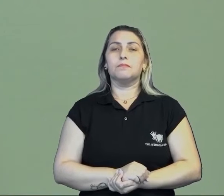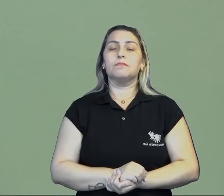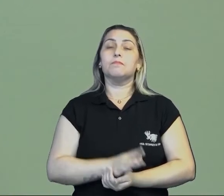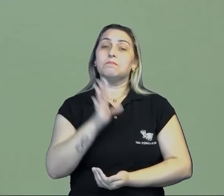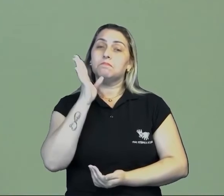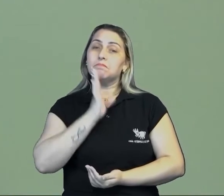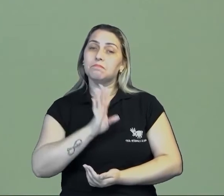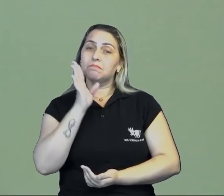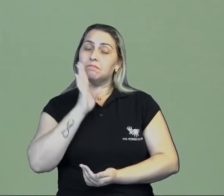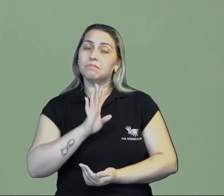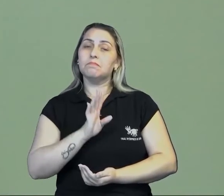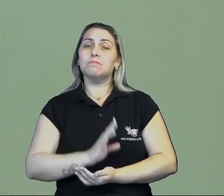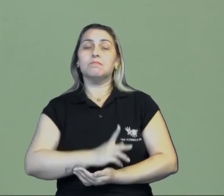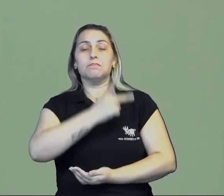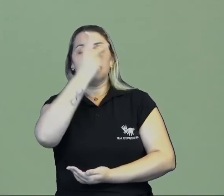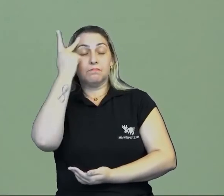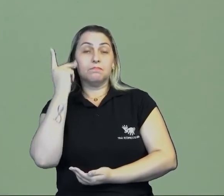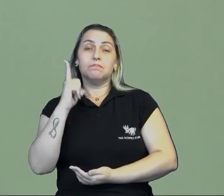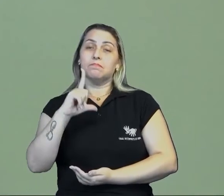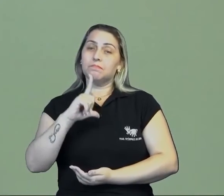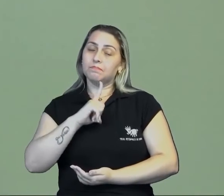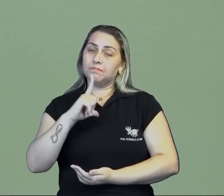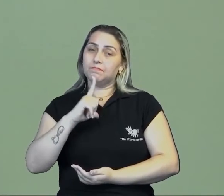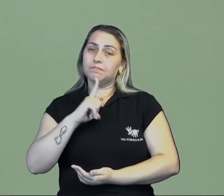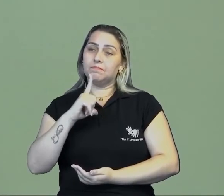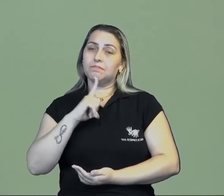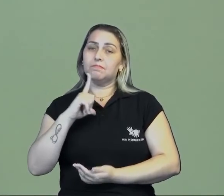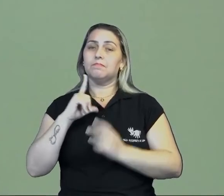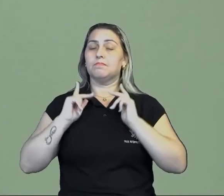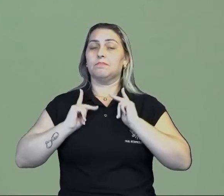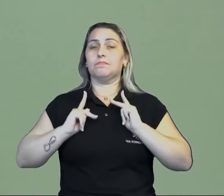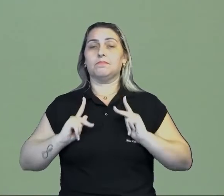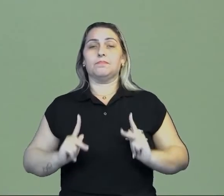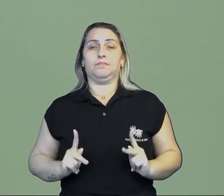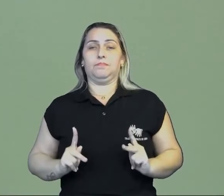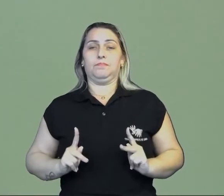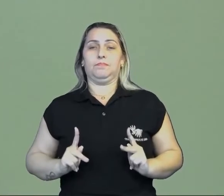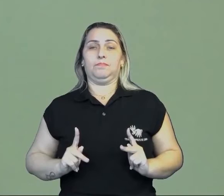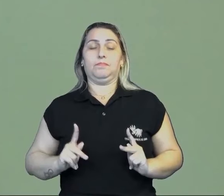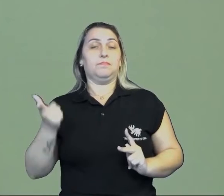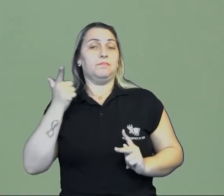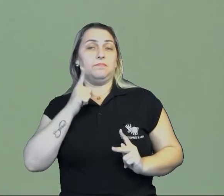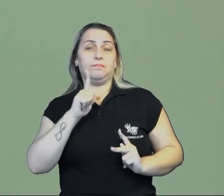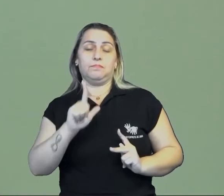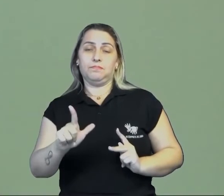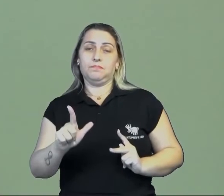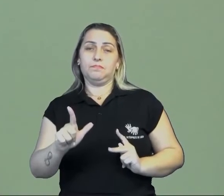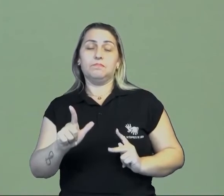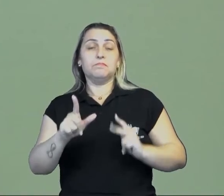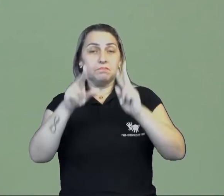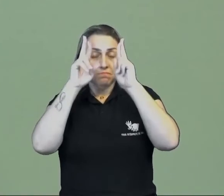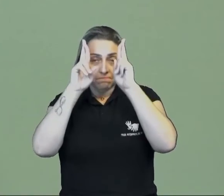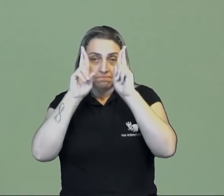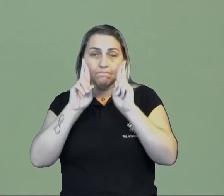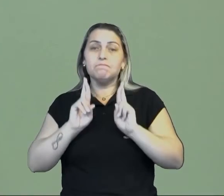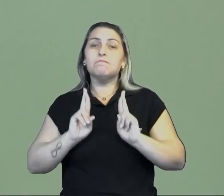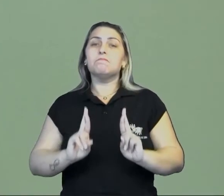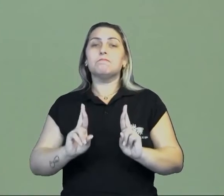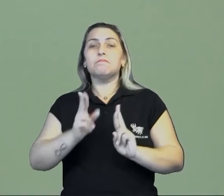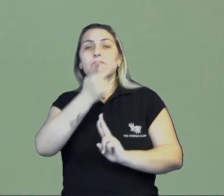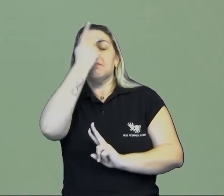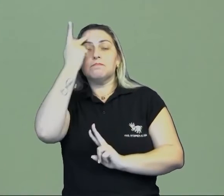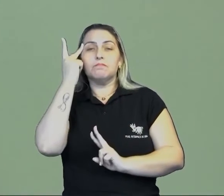surpreendente, uma pessoa que tem aí uma postura para adquirir até mesmo respeito,